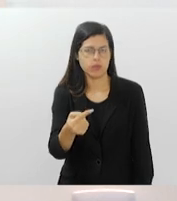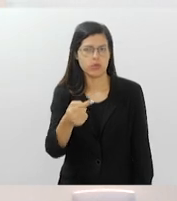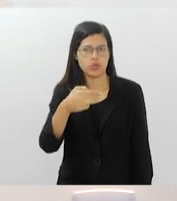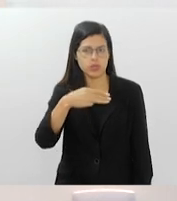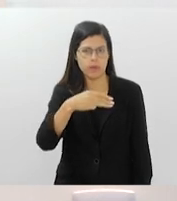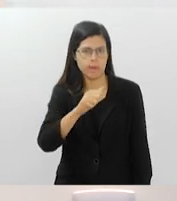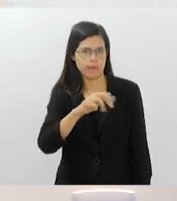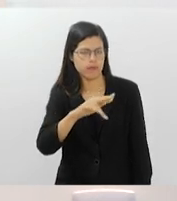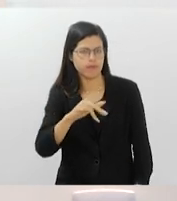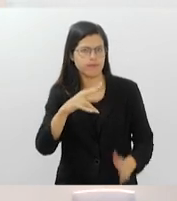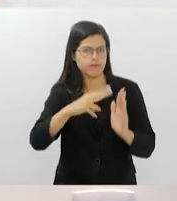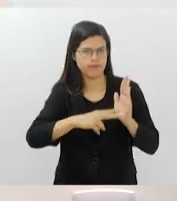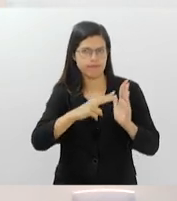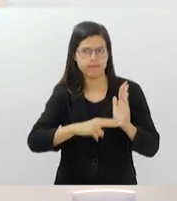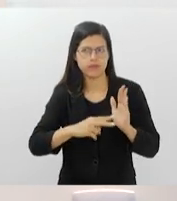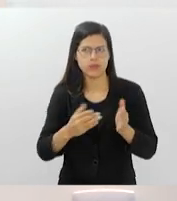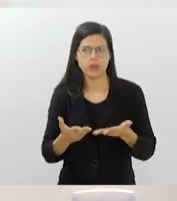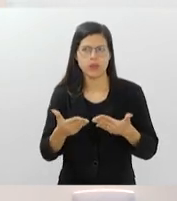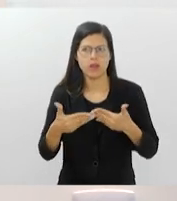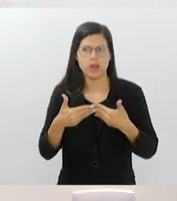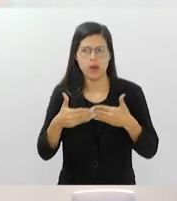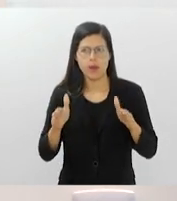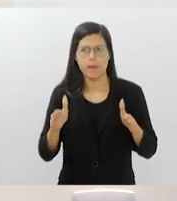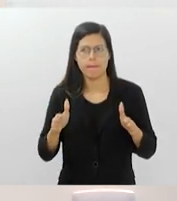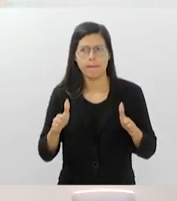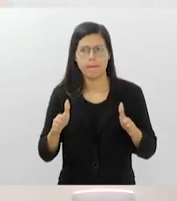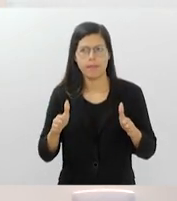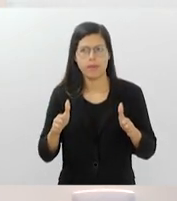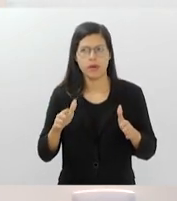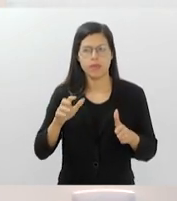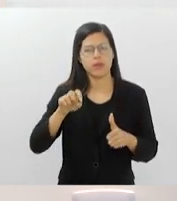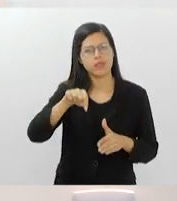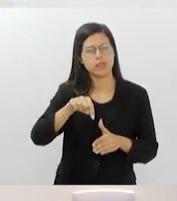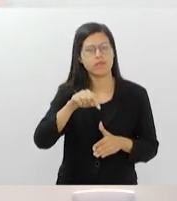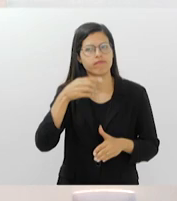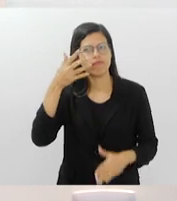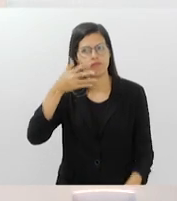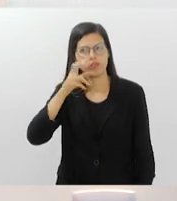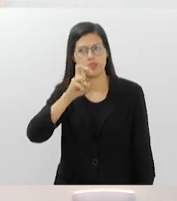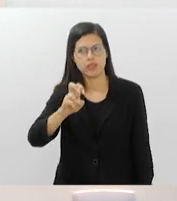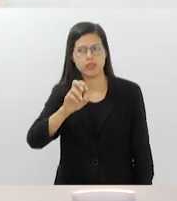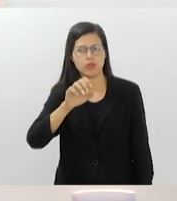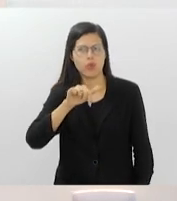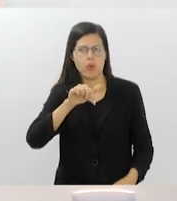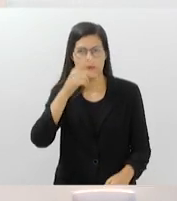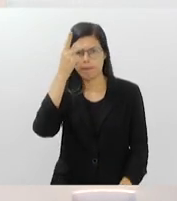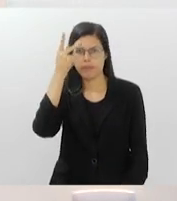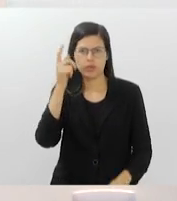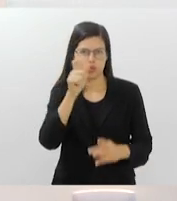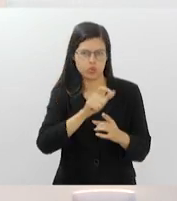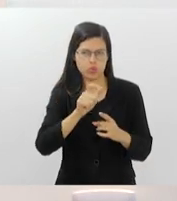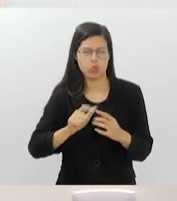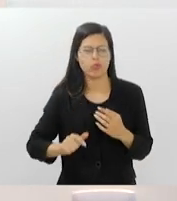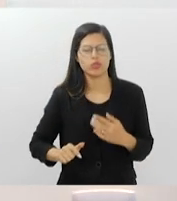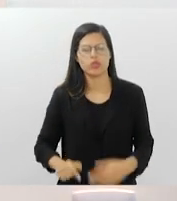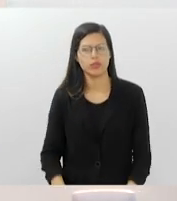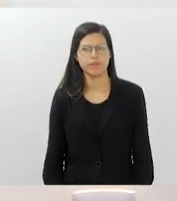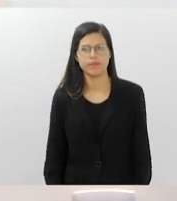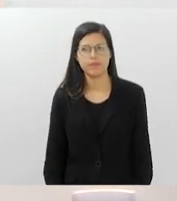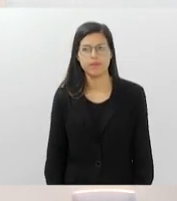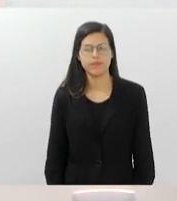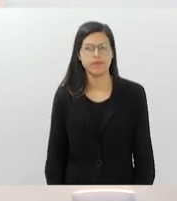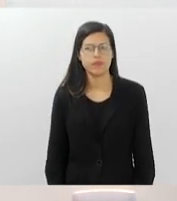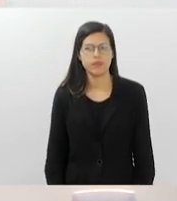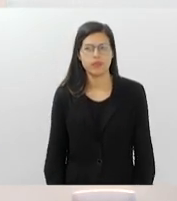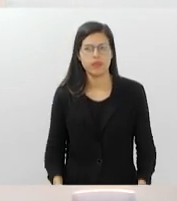pra gente e queria abrir essa fala então para essas cinco pessoas que é o esdes a Lulu Ana Leila o Lucas e a Ágata que